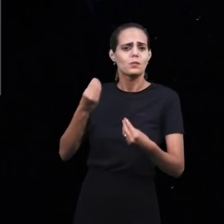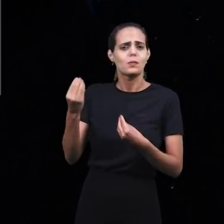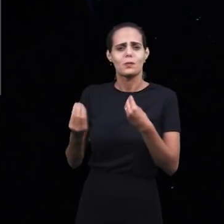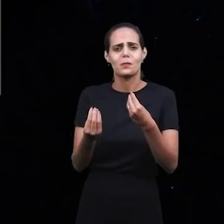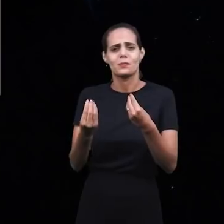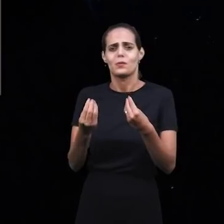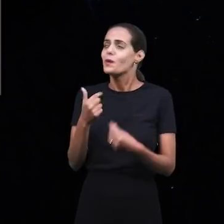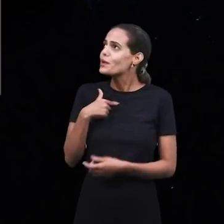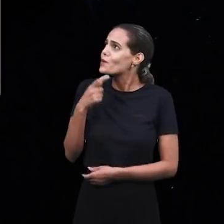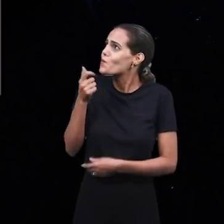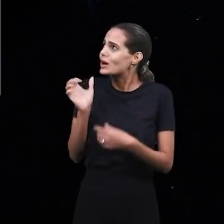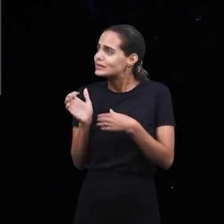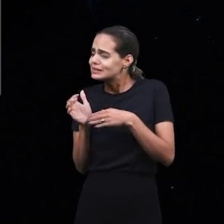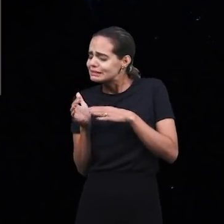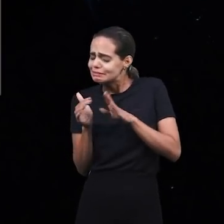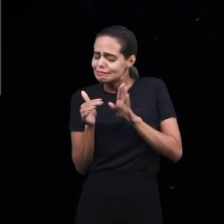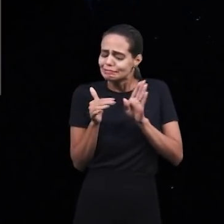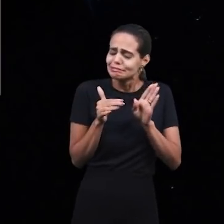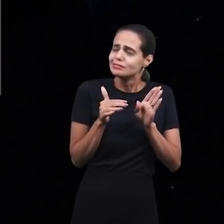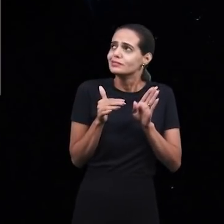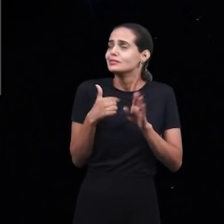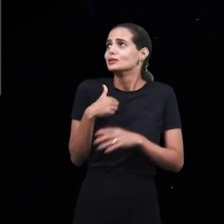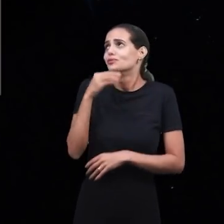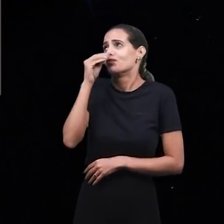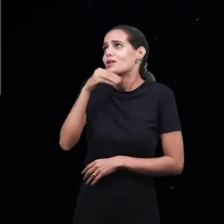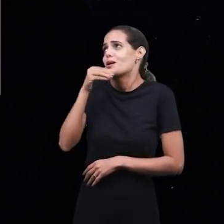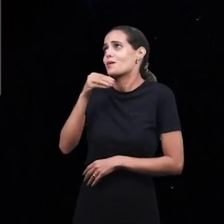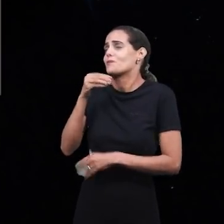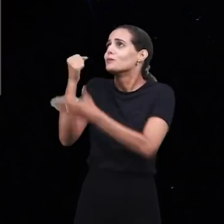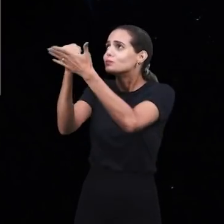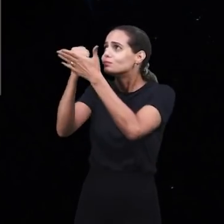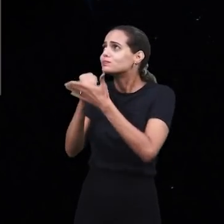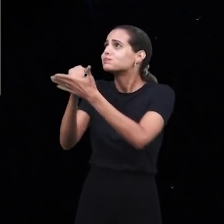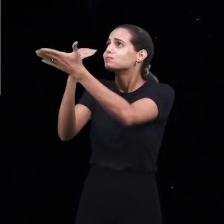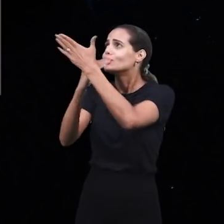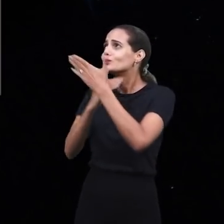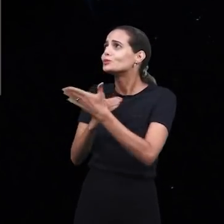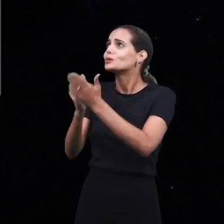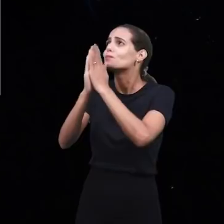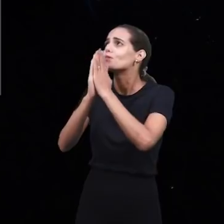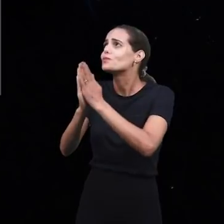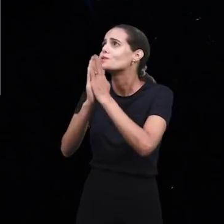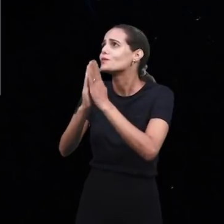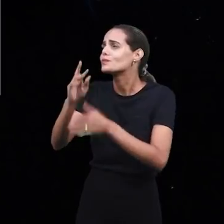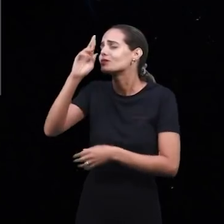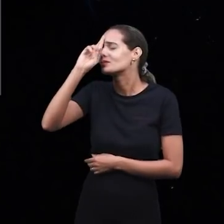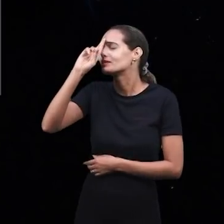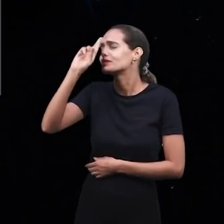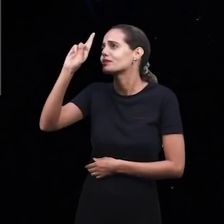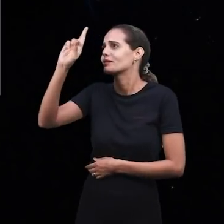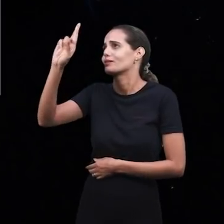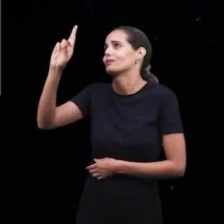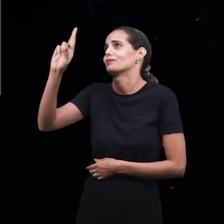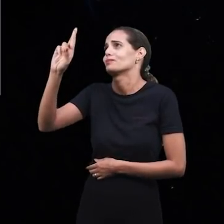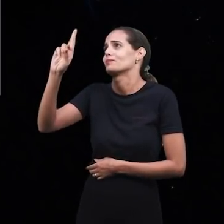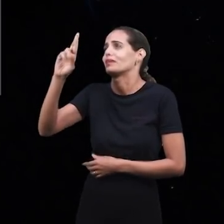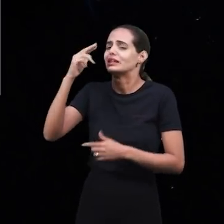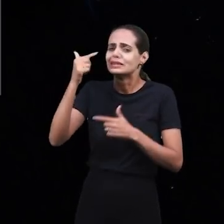Pereço, ó mestre, te rogo, vem me acudir. As